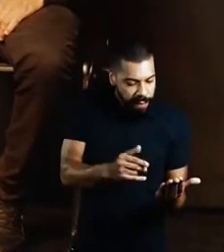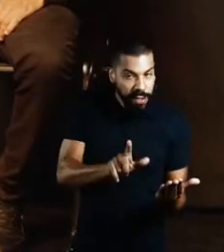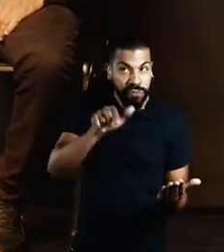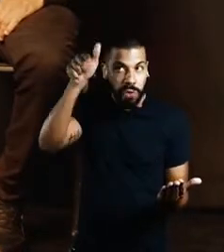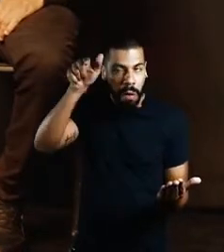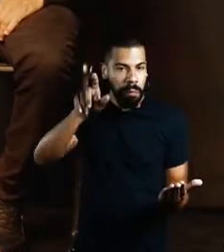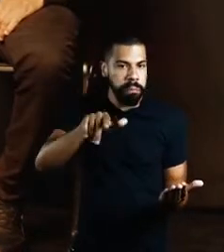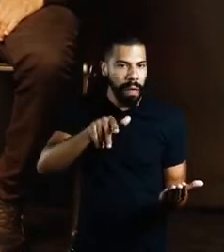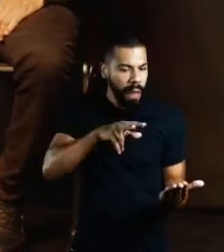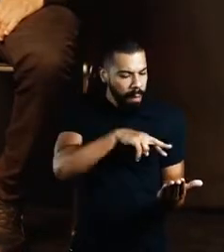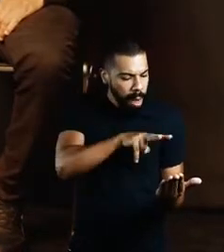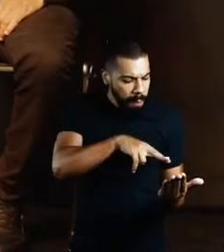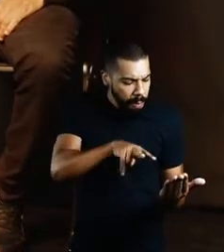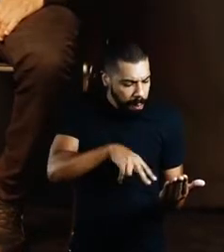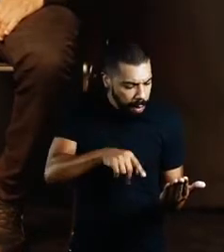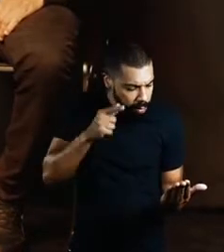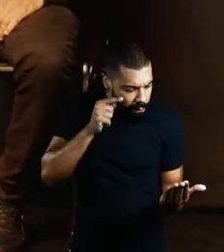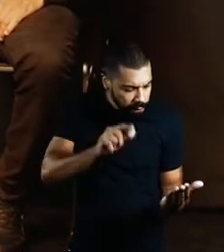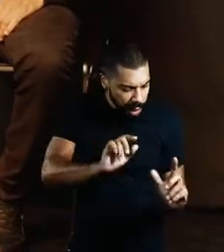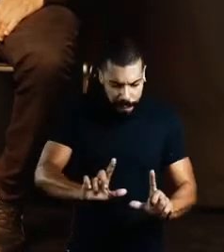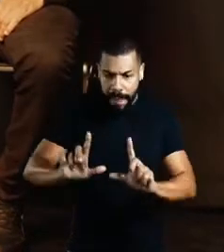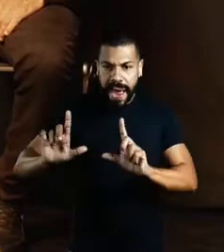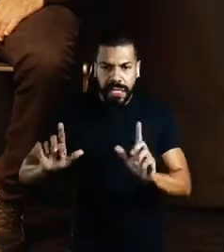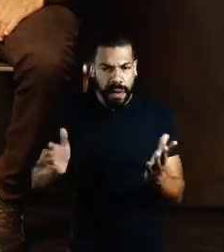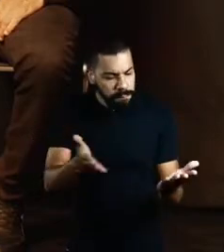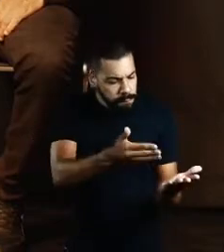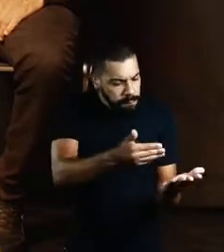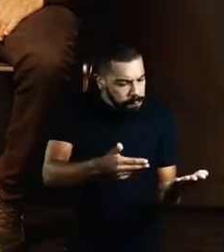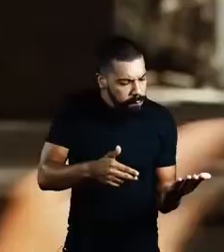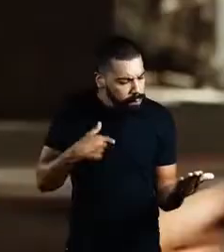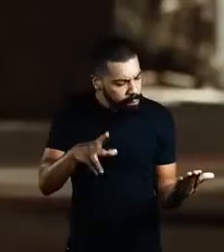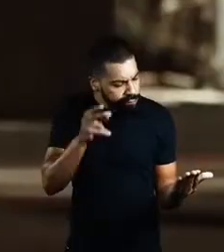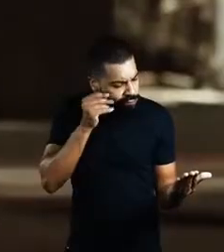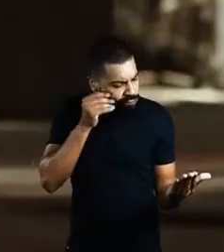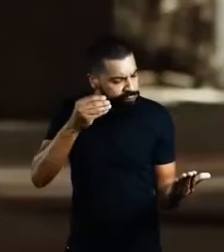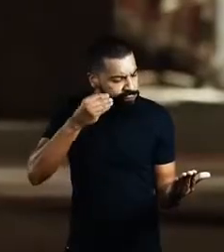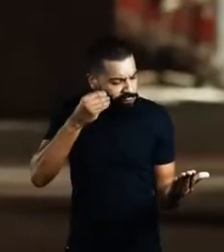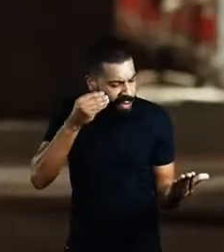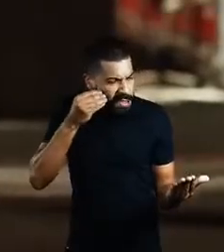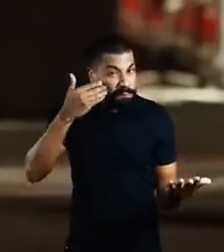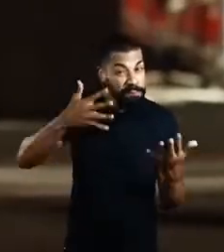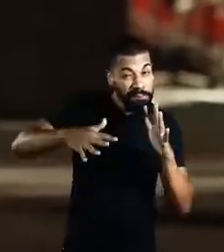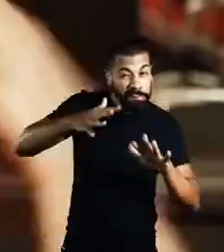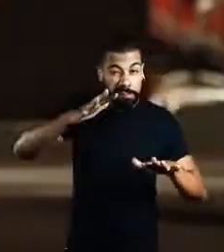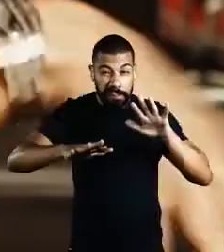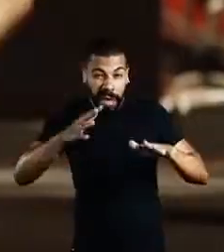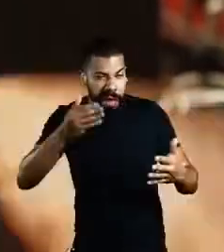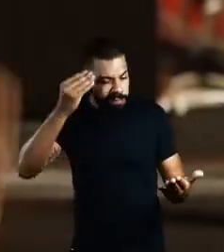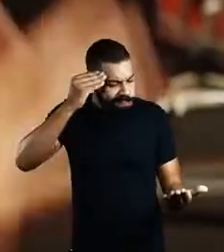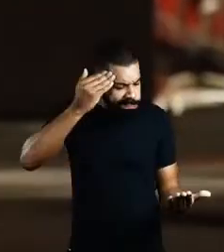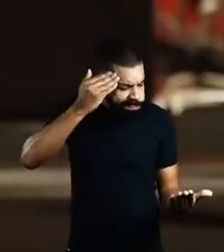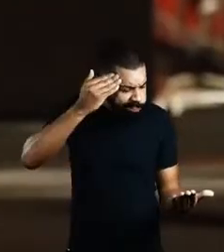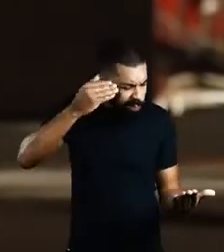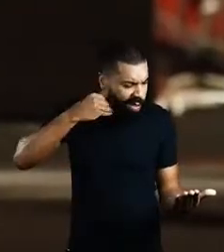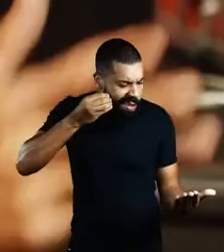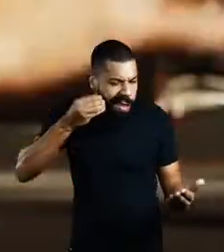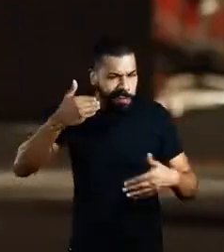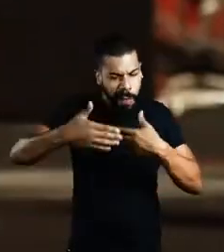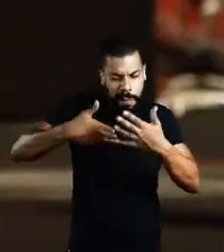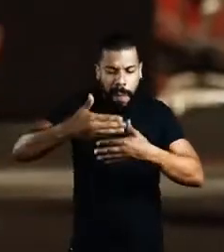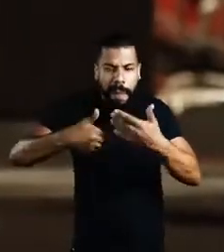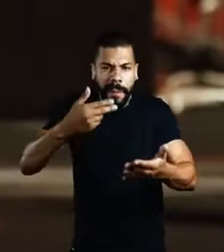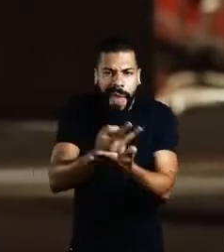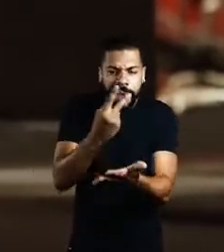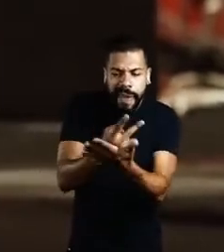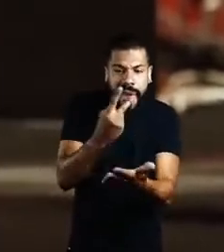eu sem saber inglês, eu vi as figurinhas, o cara fazendo aquilo lá, tentando entender alguma coisa, fazendo e errando. Aí quando eu fiz